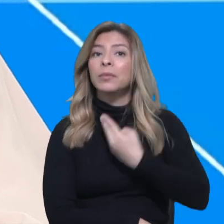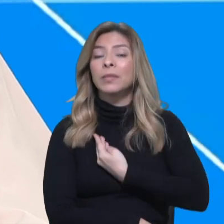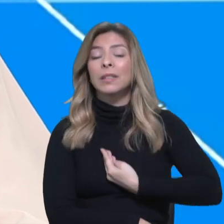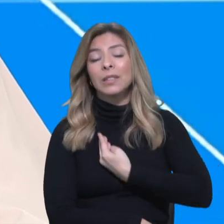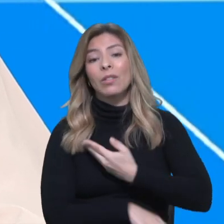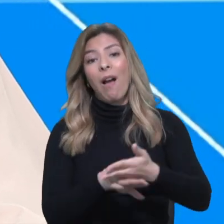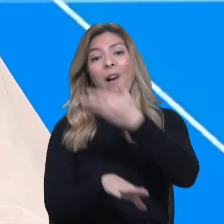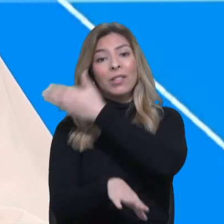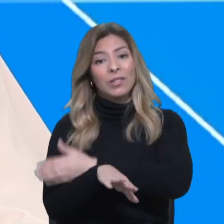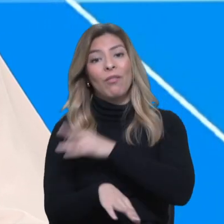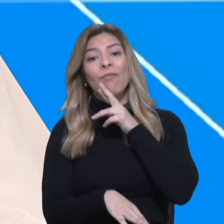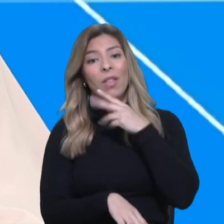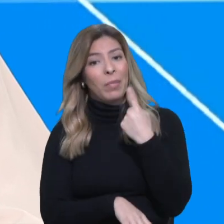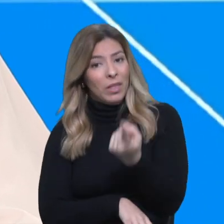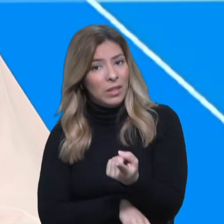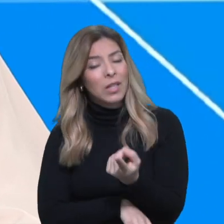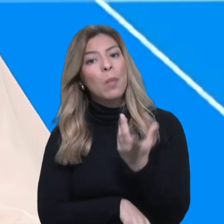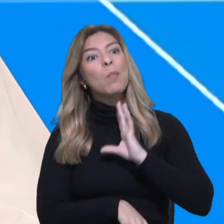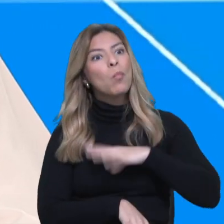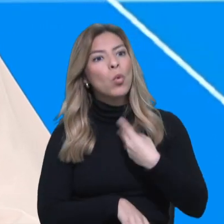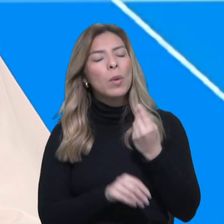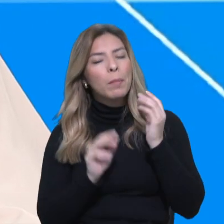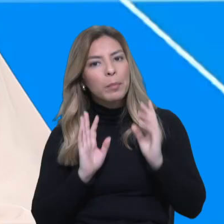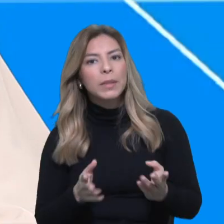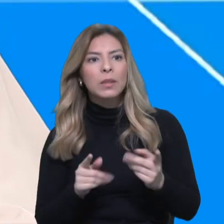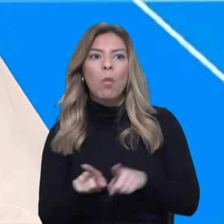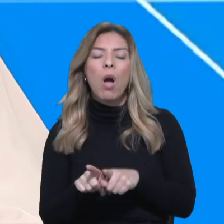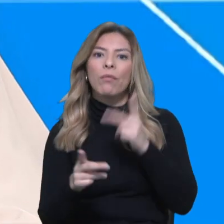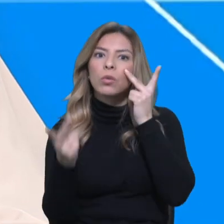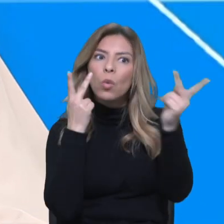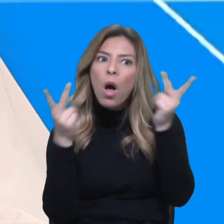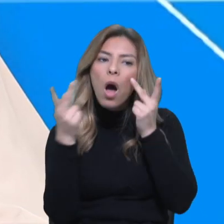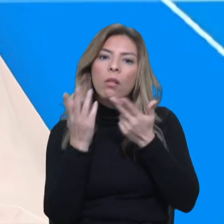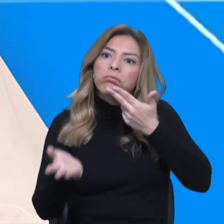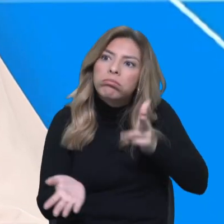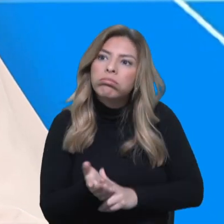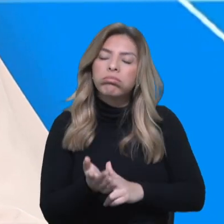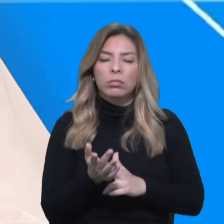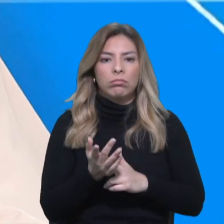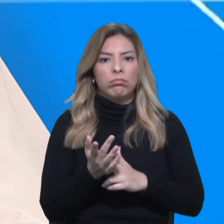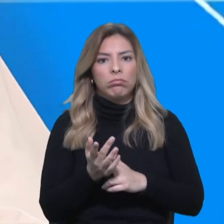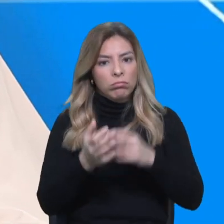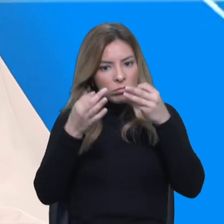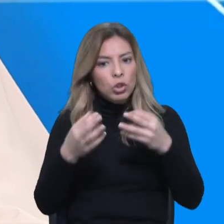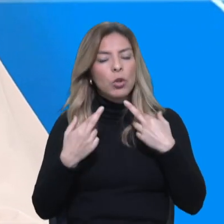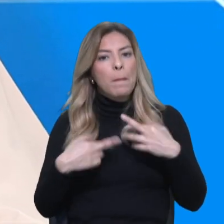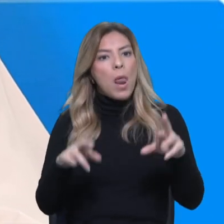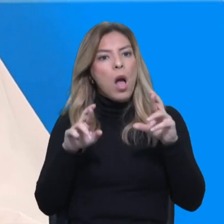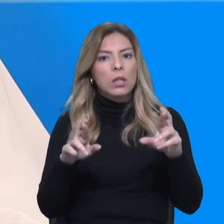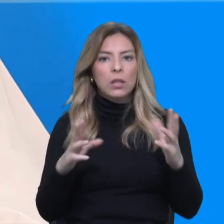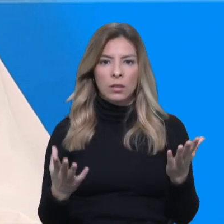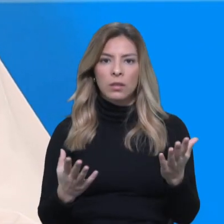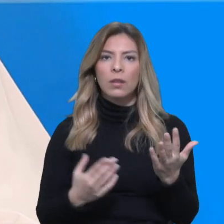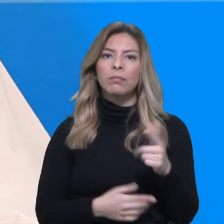Fátima, não é? O mundo precisa de sinais visíveis de esperança. E acho que isso é uma